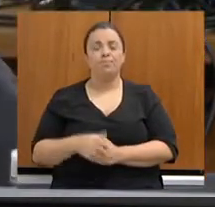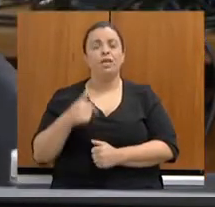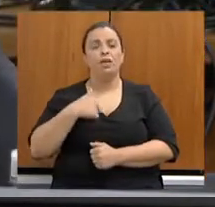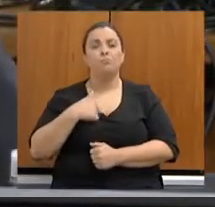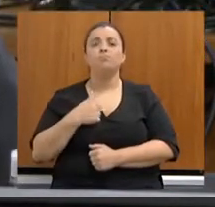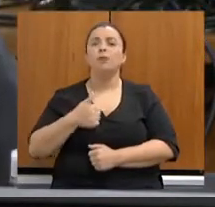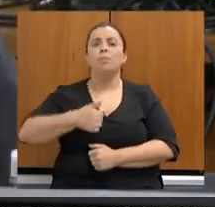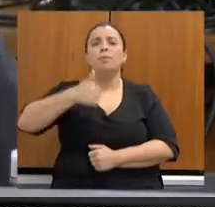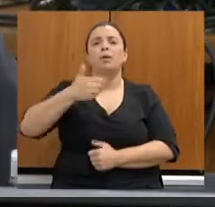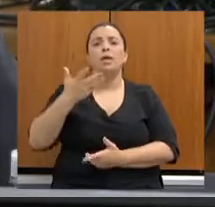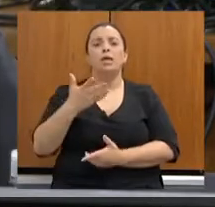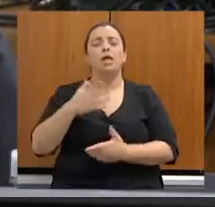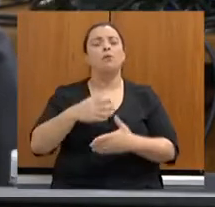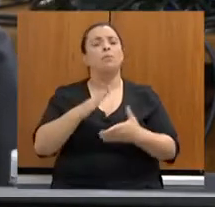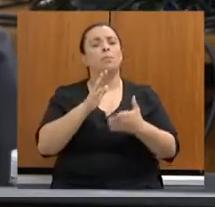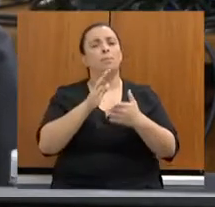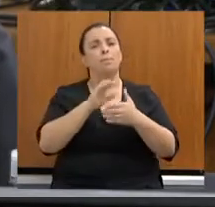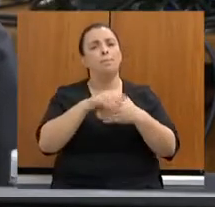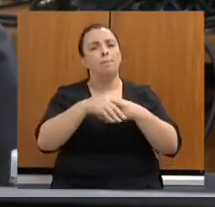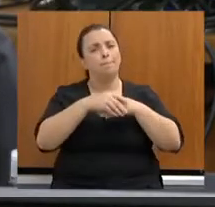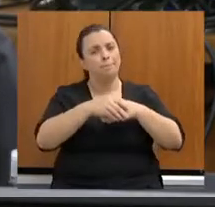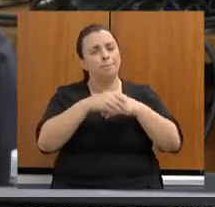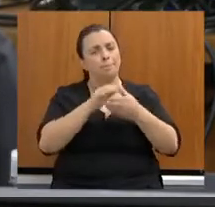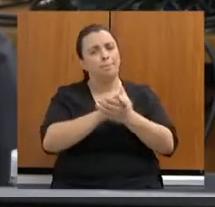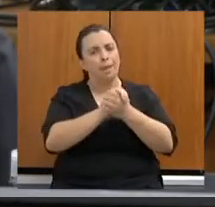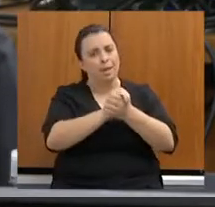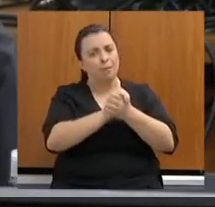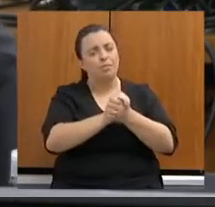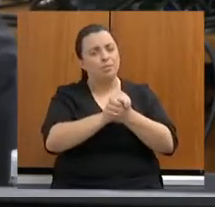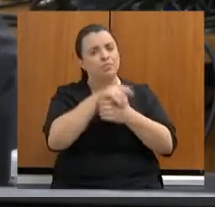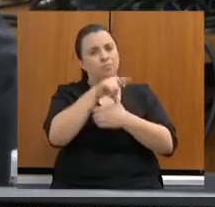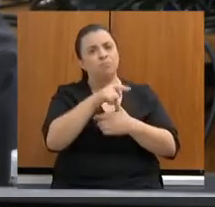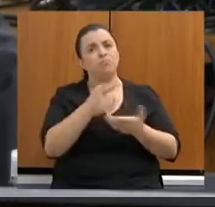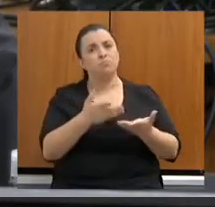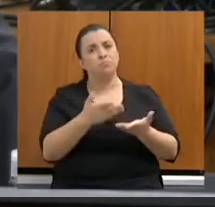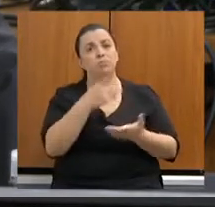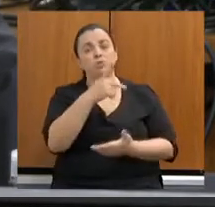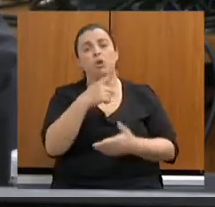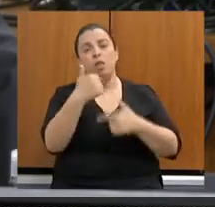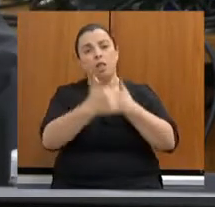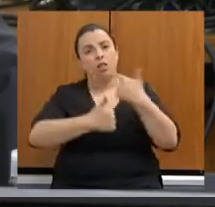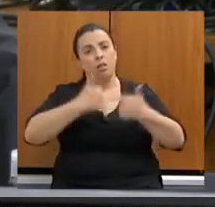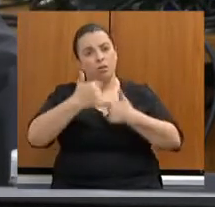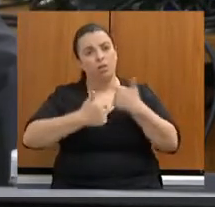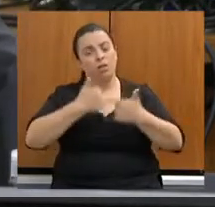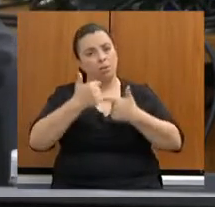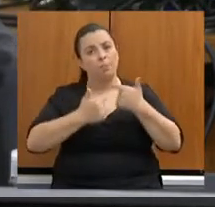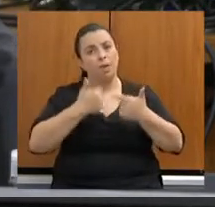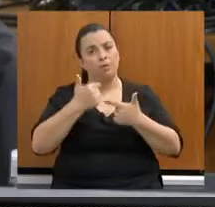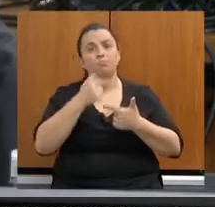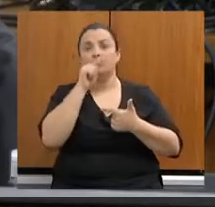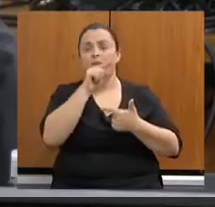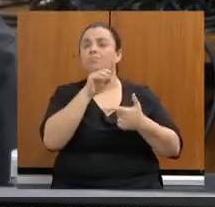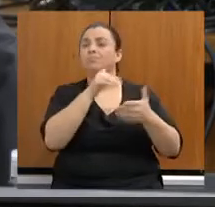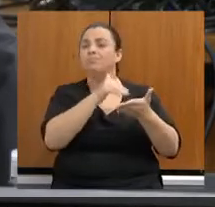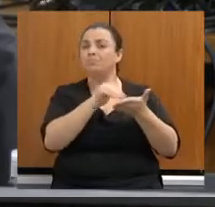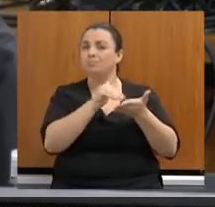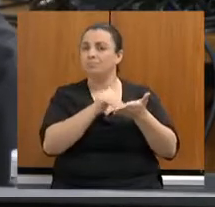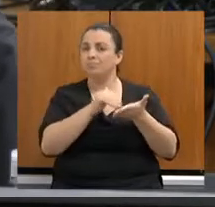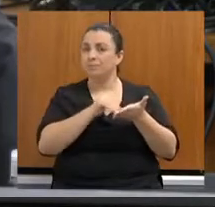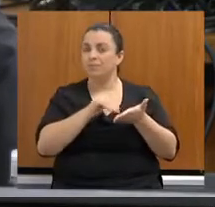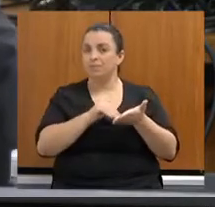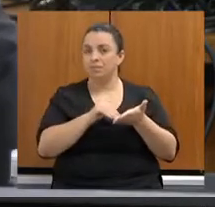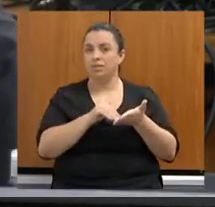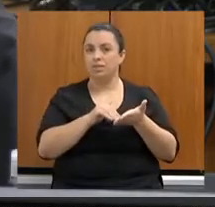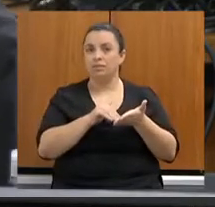parabenizar a senhora pela pela condução e os trabalhos na secretaria